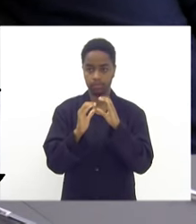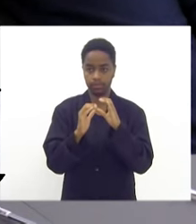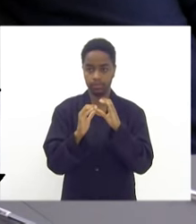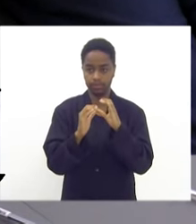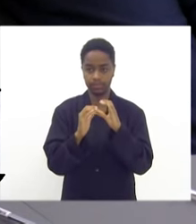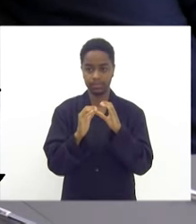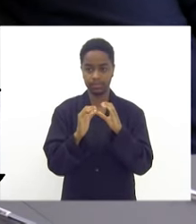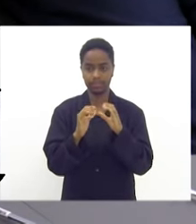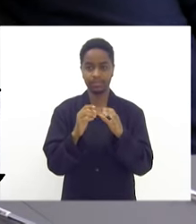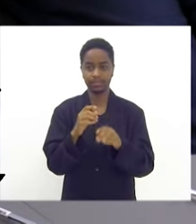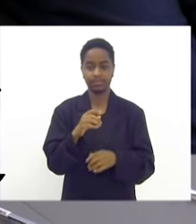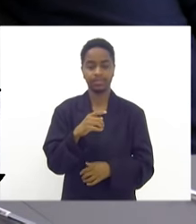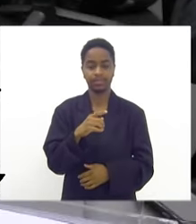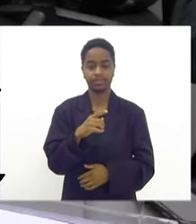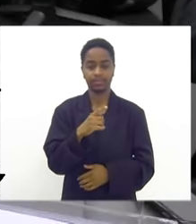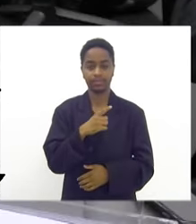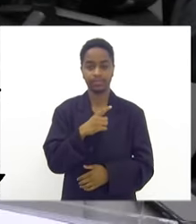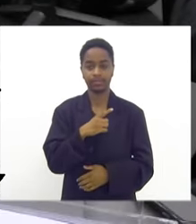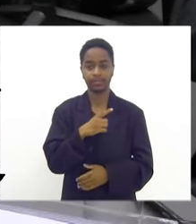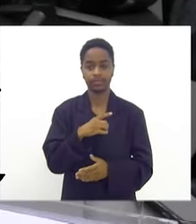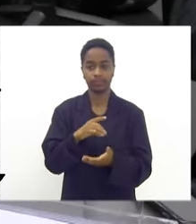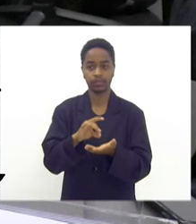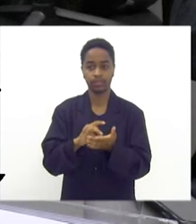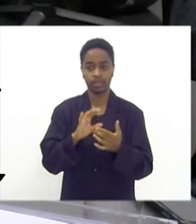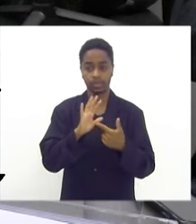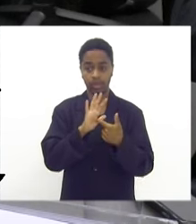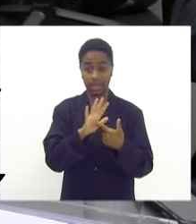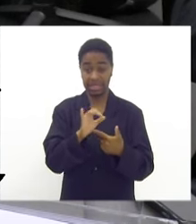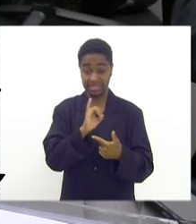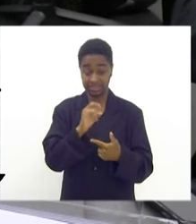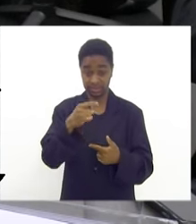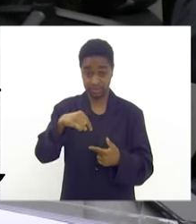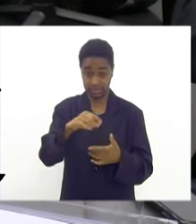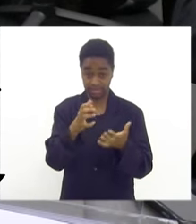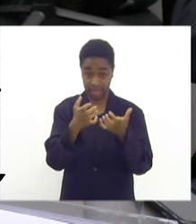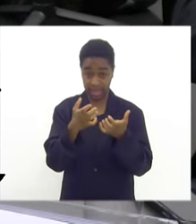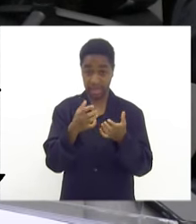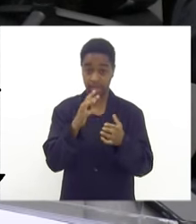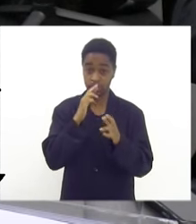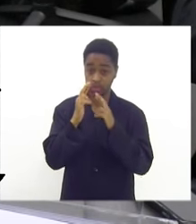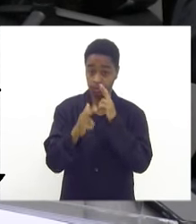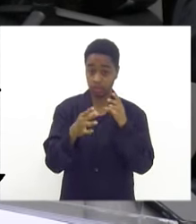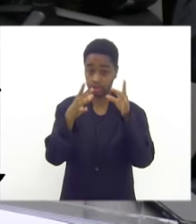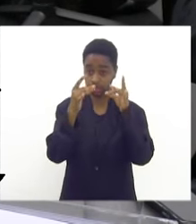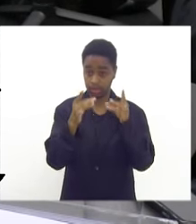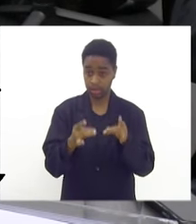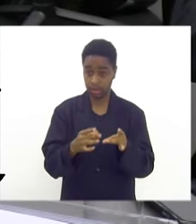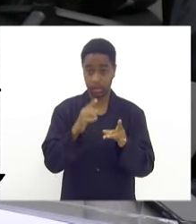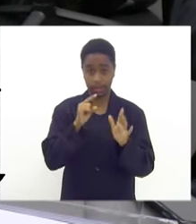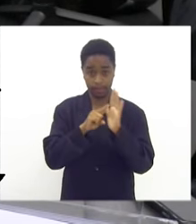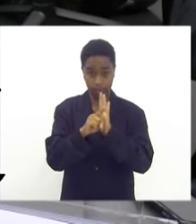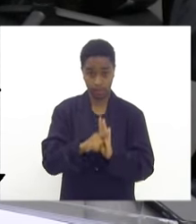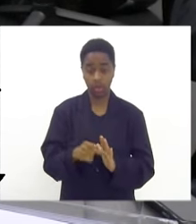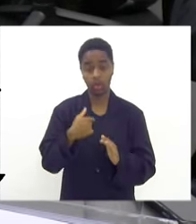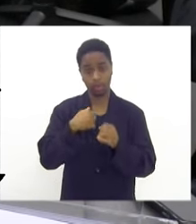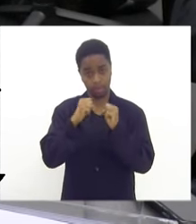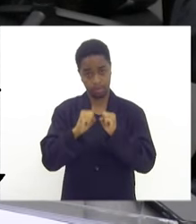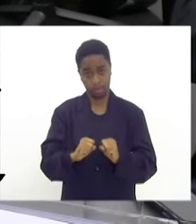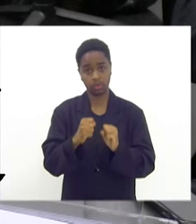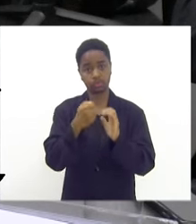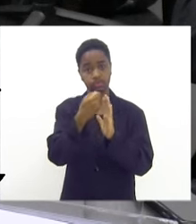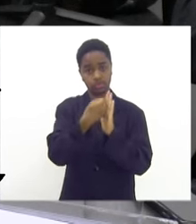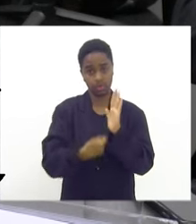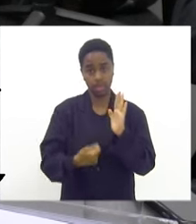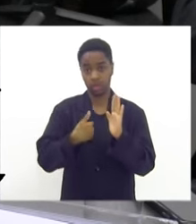aquilo tinha sido efetivado como quiserem as respostas precisas a essas perguntas eu posso produzir eu não tenho